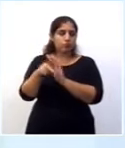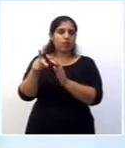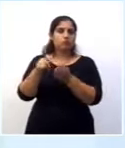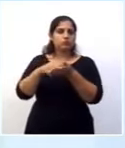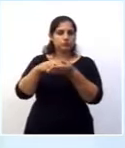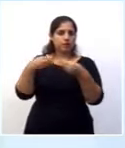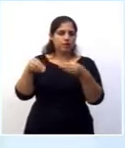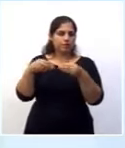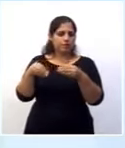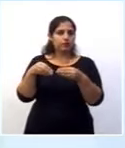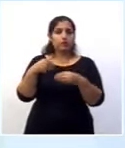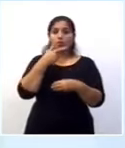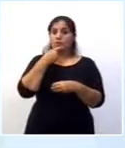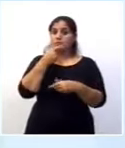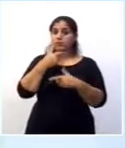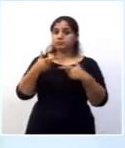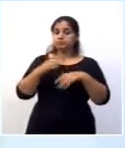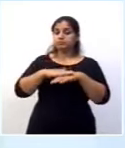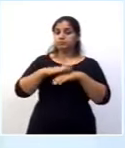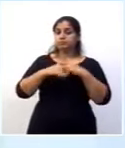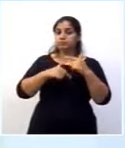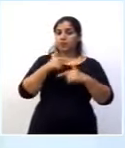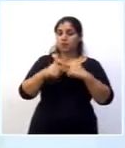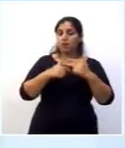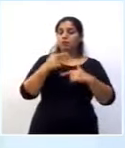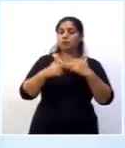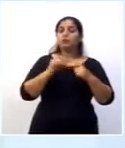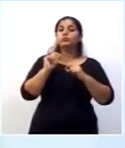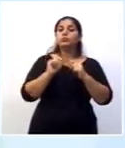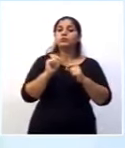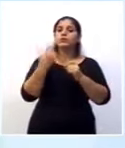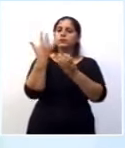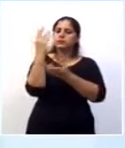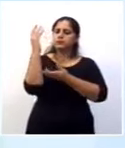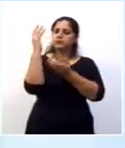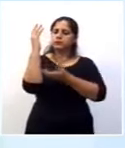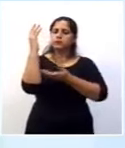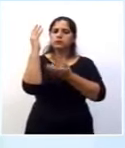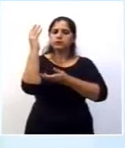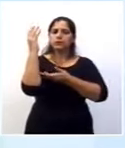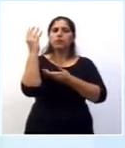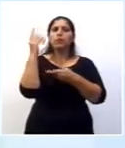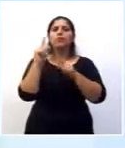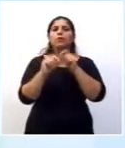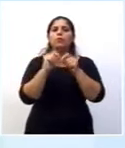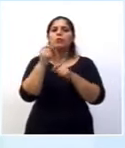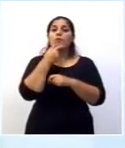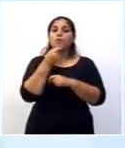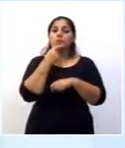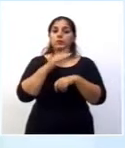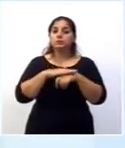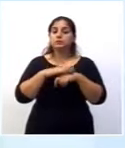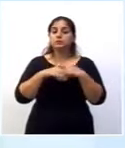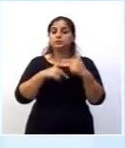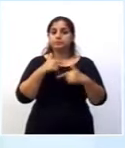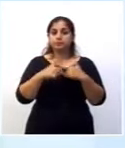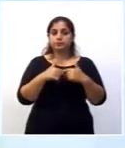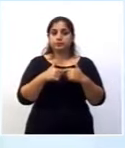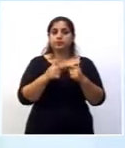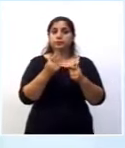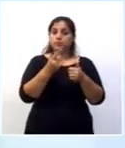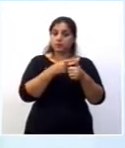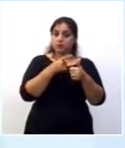atividade essencialmente masculina. Então, quem trabalhava com a extração era basicamente os homens, nesse